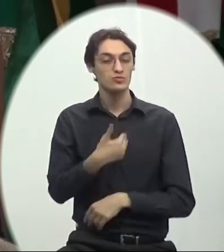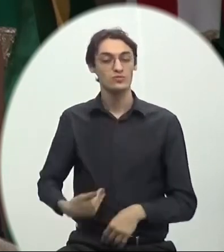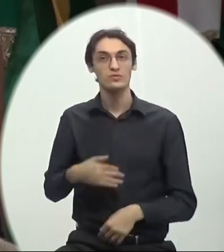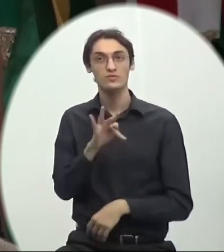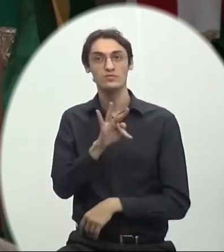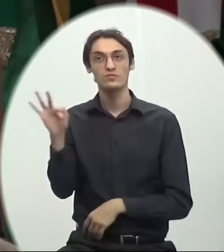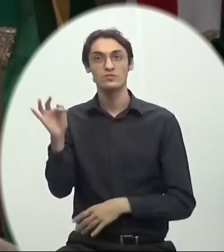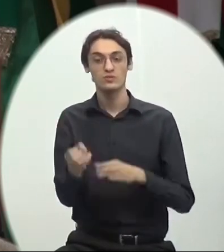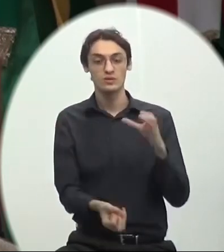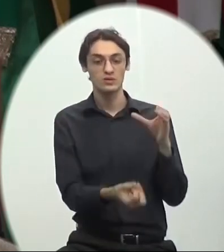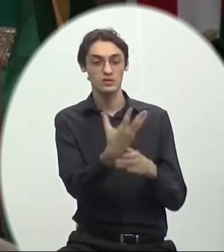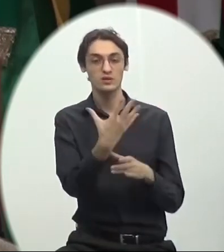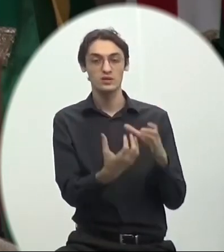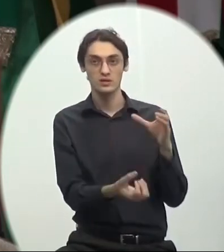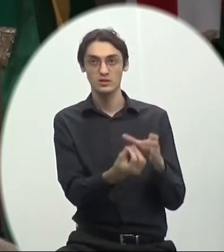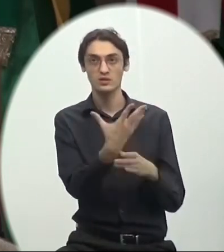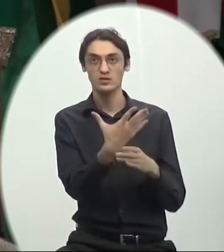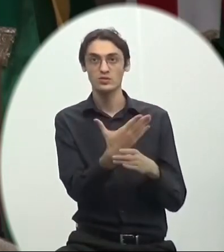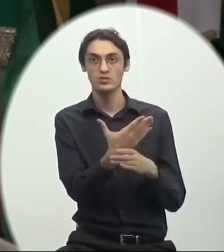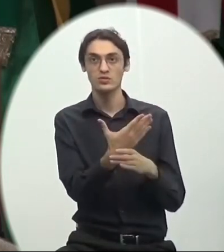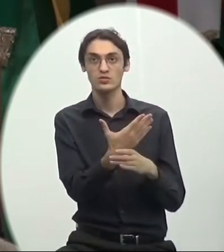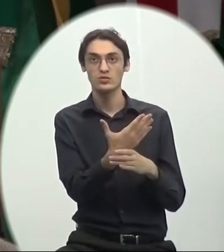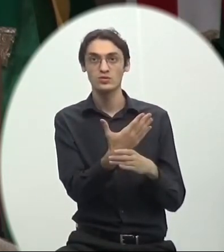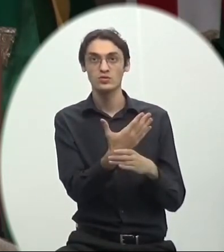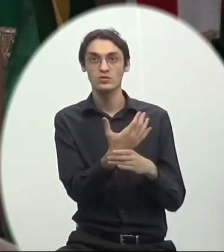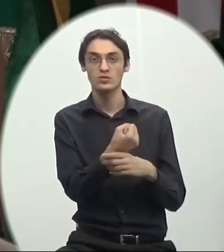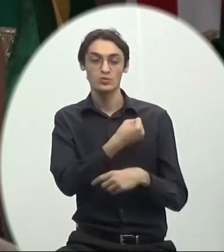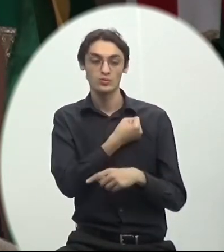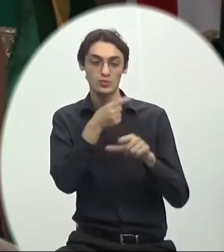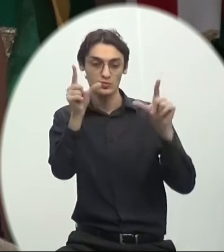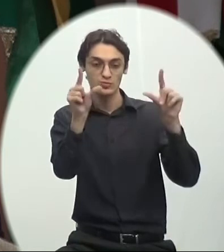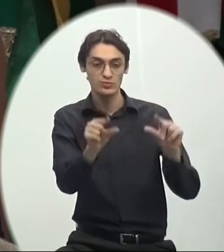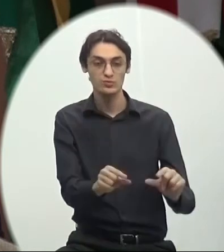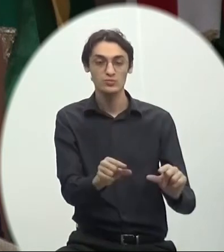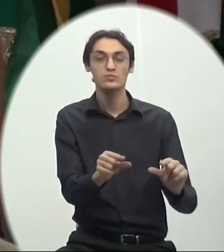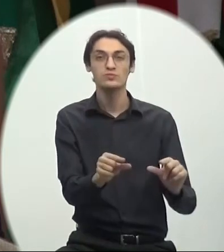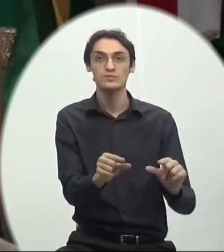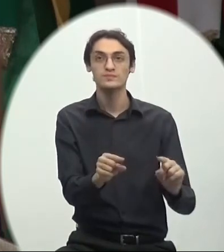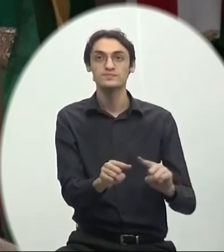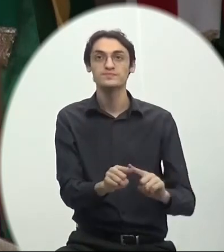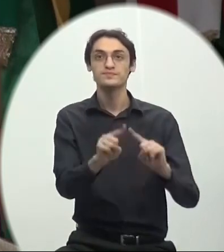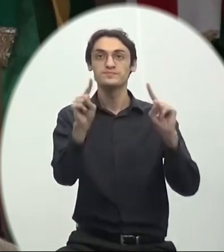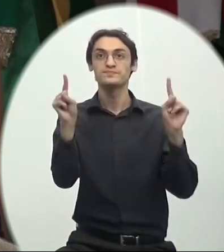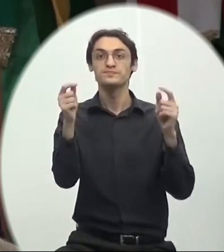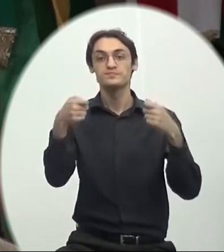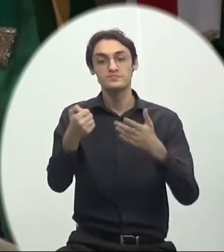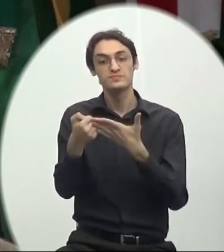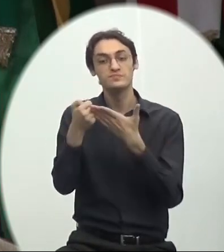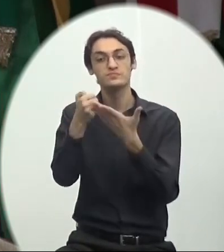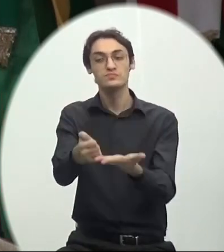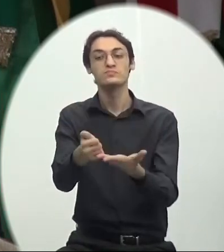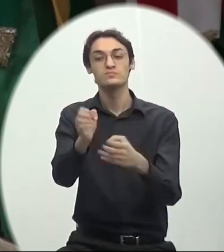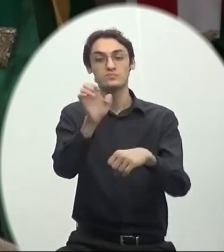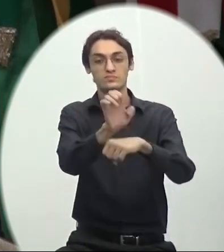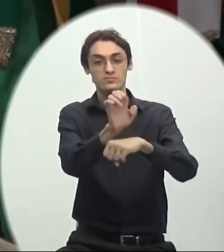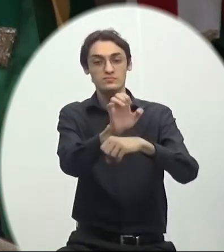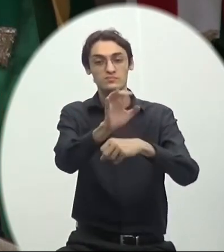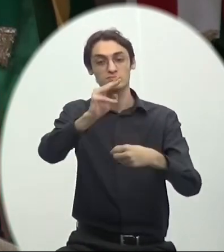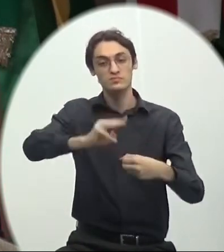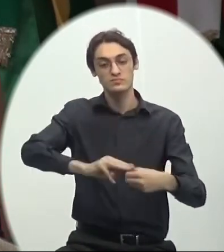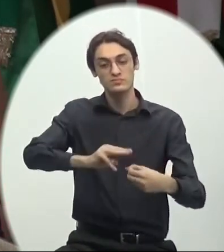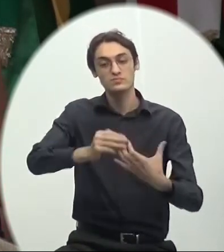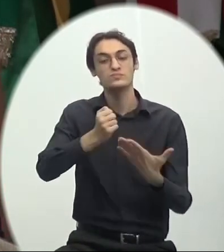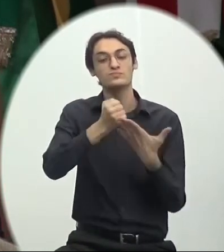políticas públicas voltadas para que esses números diminuam, e nós precisamos contribuir, os estados e municípios precisam